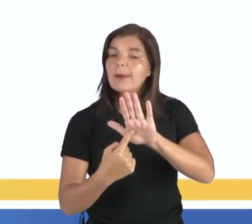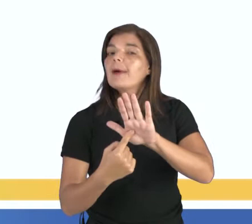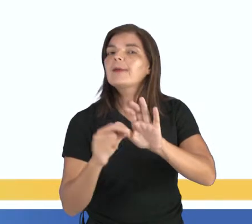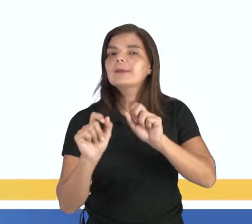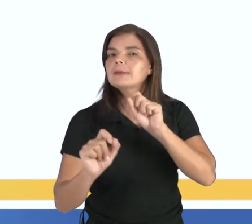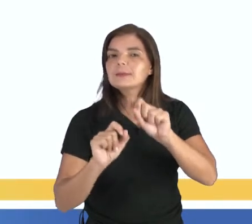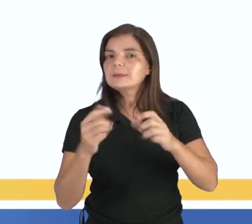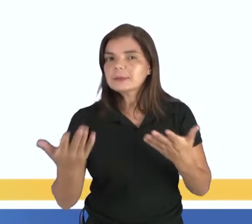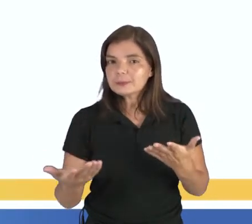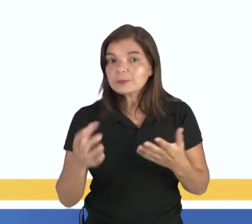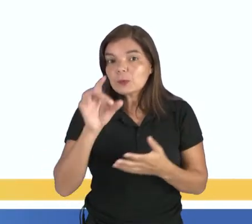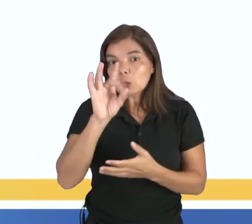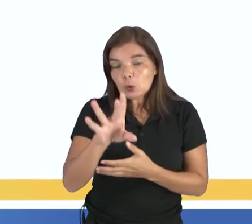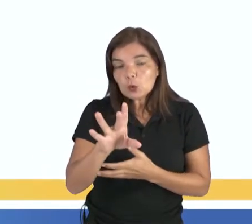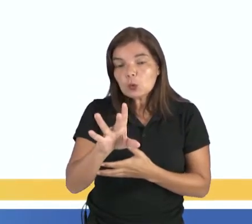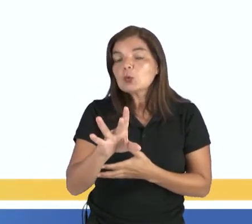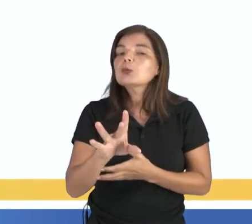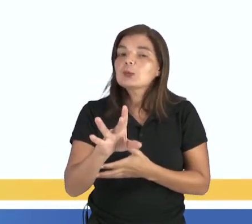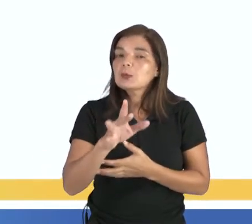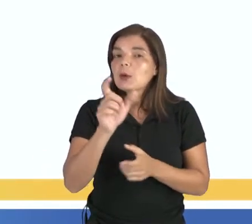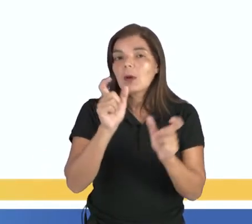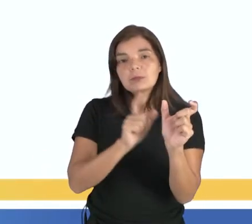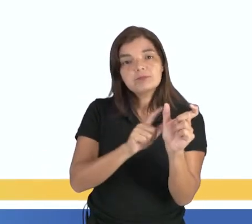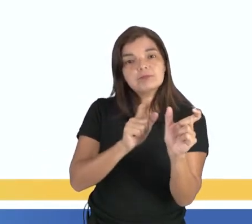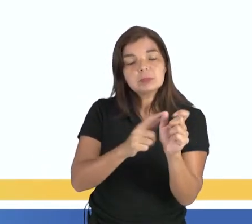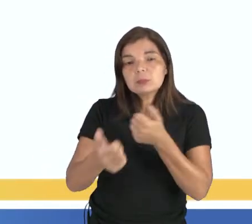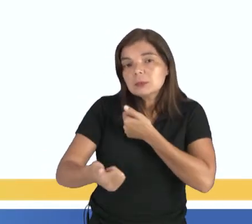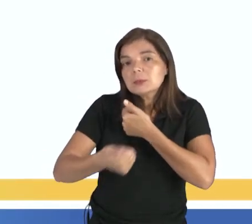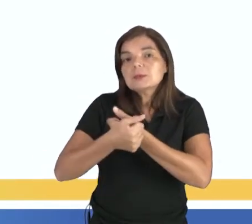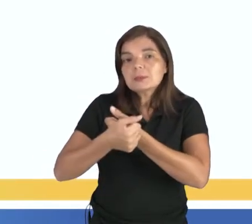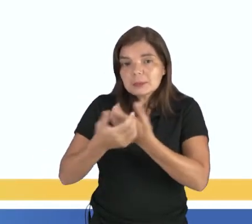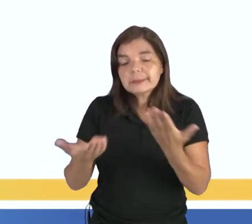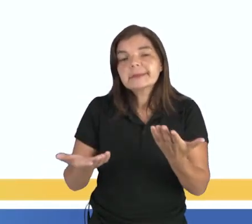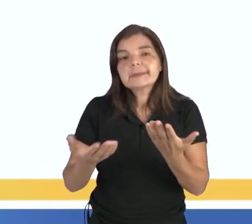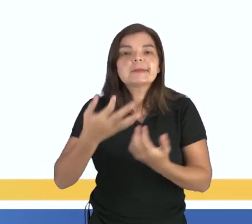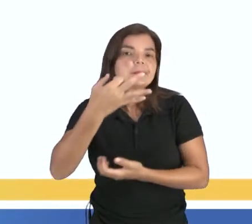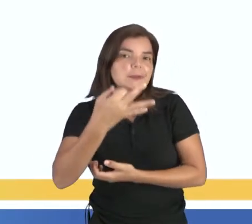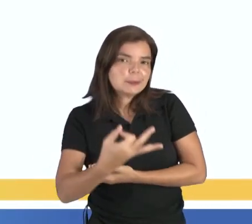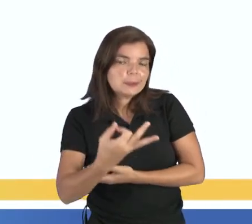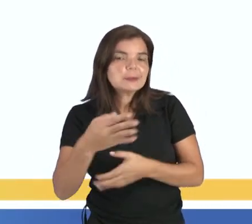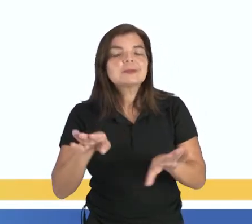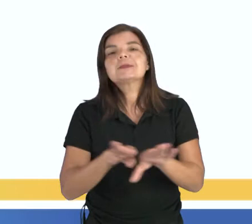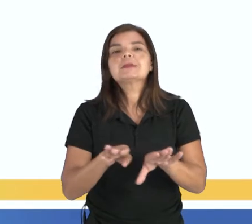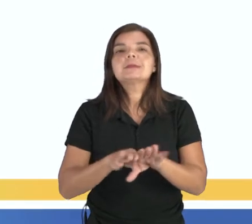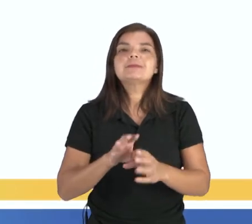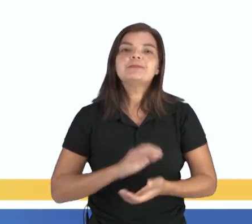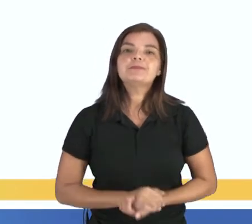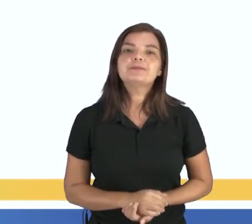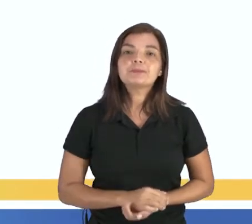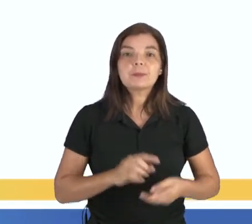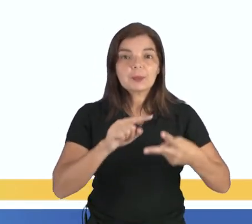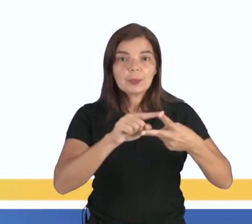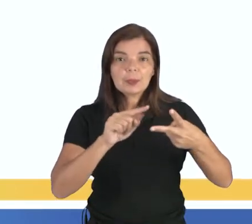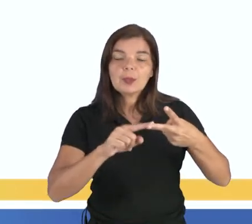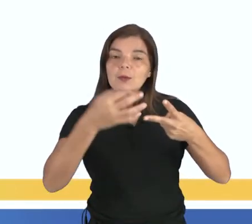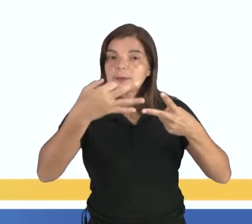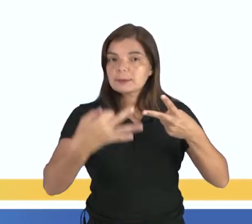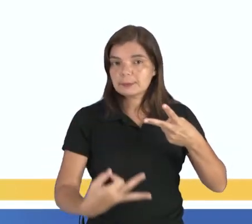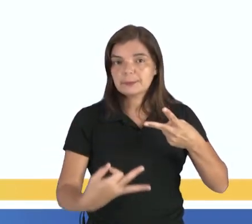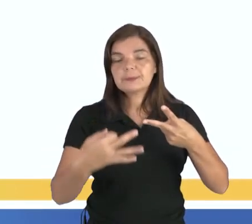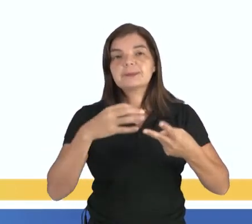remissão aqui apenas a palavra que está mais próxima, que também está certo, que é lentidão. Então, as duas formas